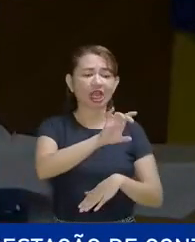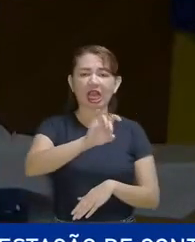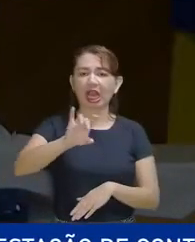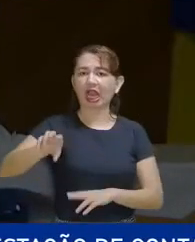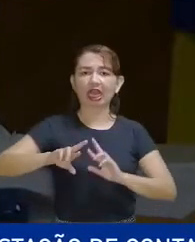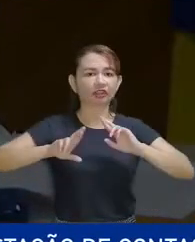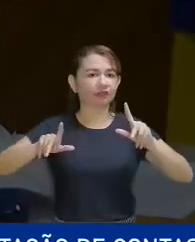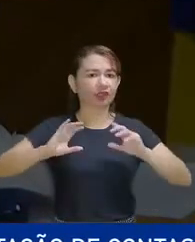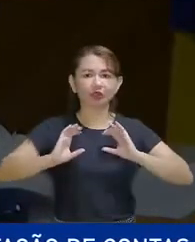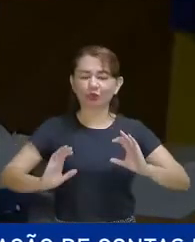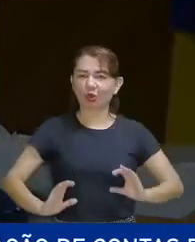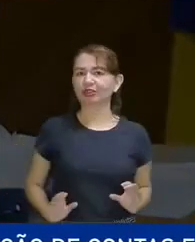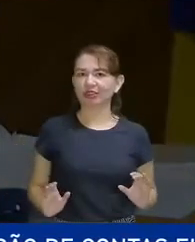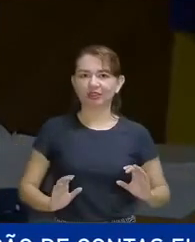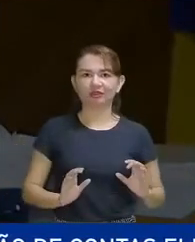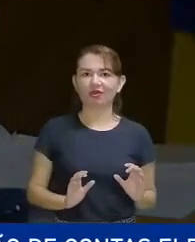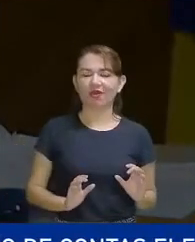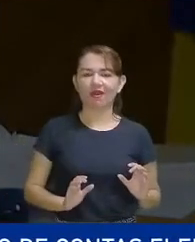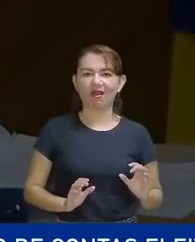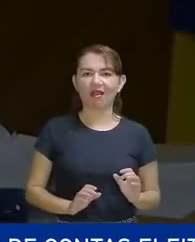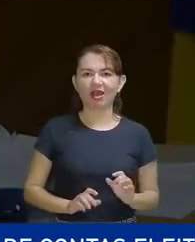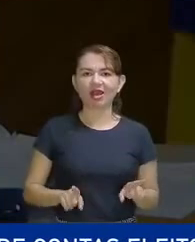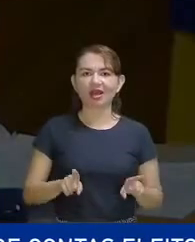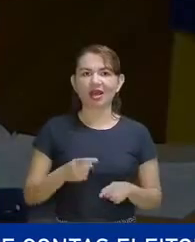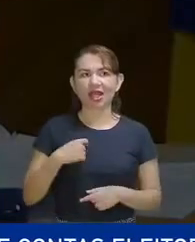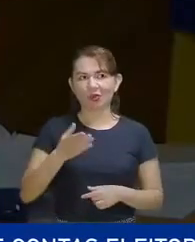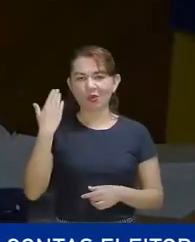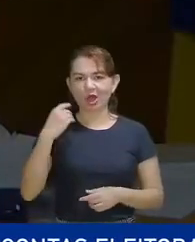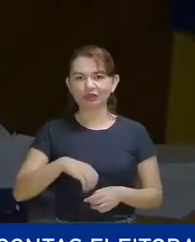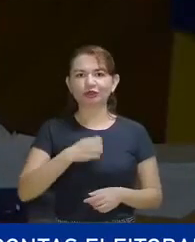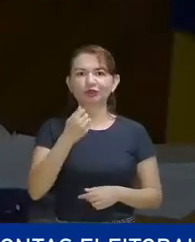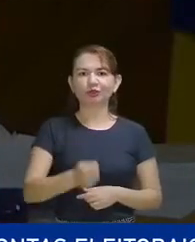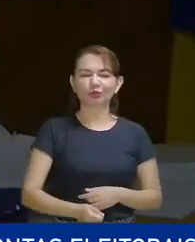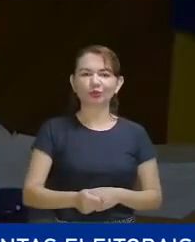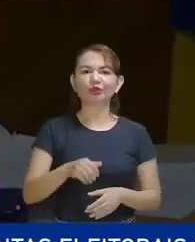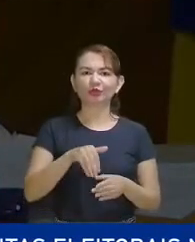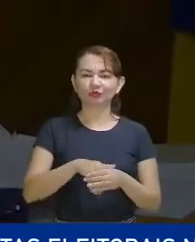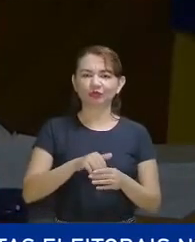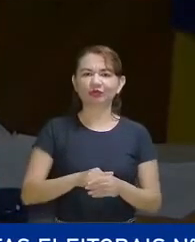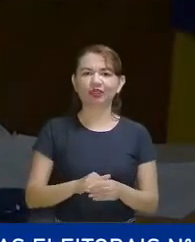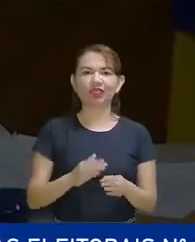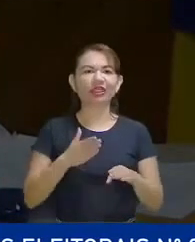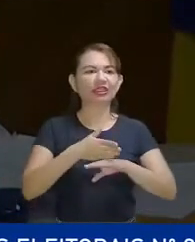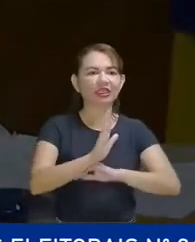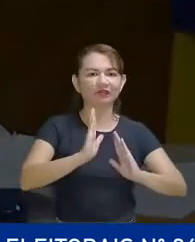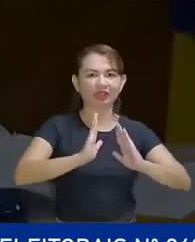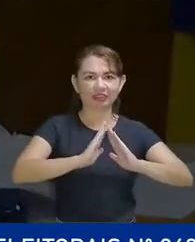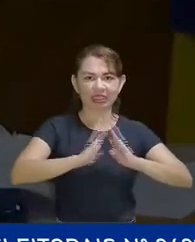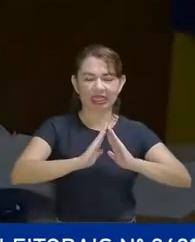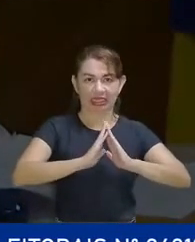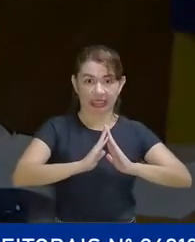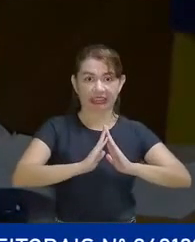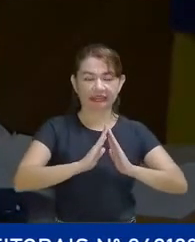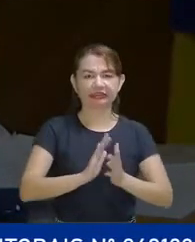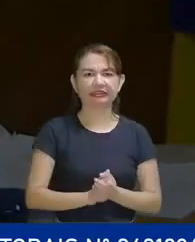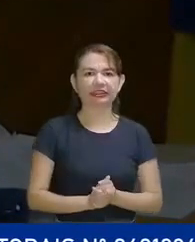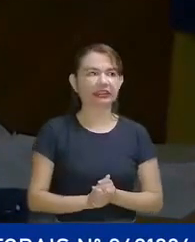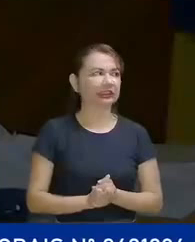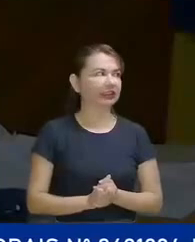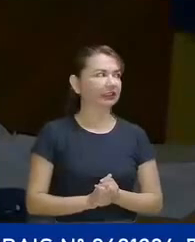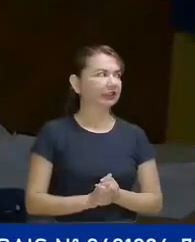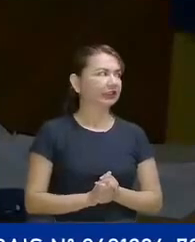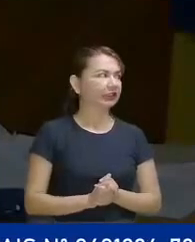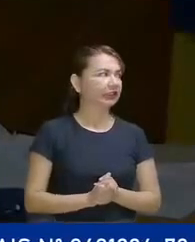santinhos. Eu lembro quando eu era juiz eleitoral, a gente entrava em algumas casas para pegar, por exemplo, o exemplo das